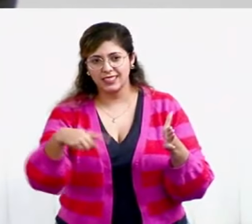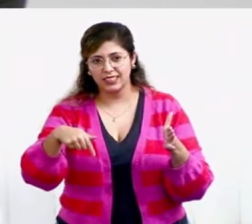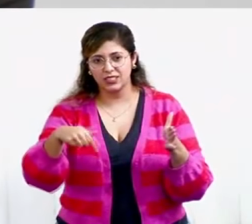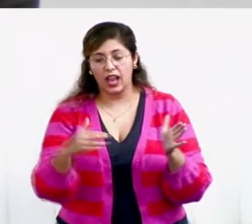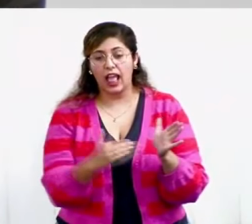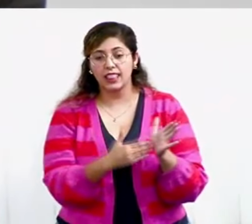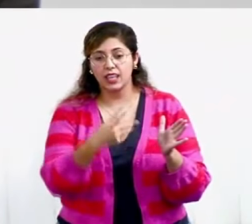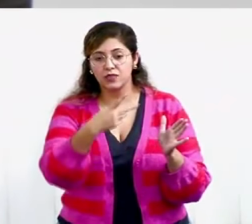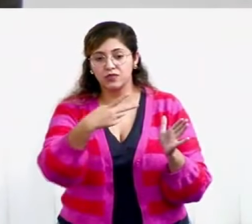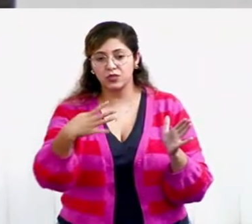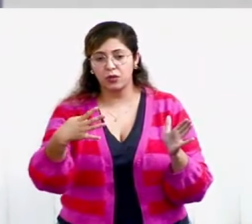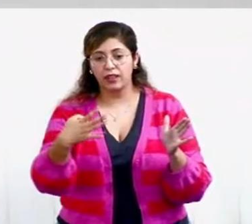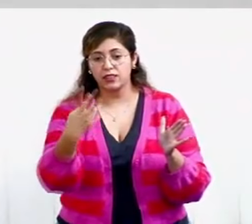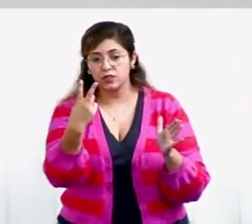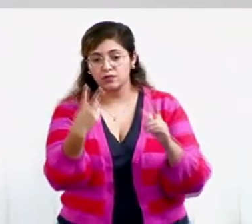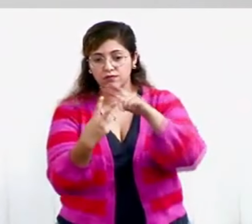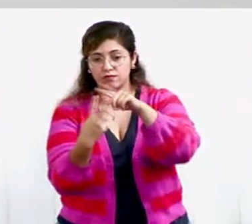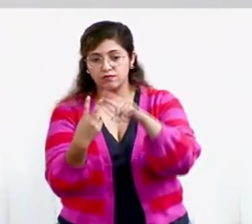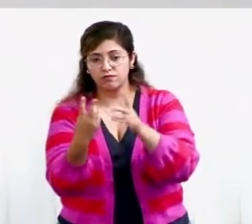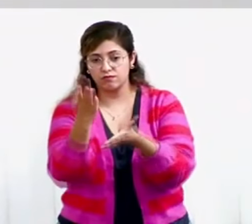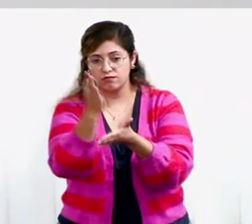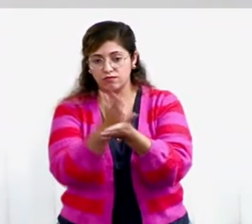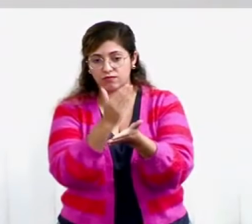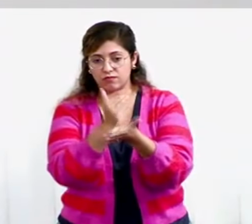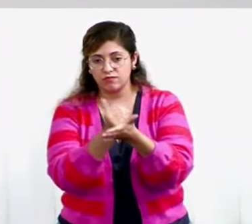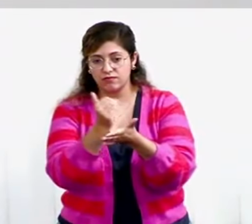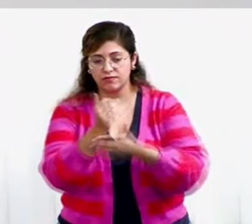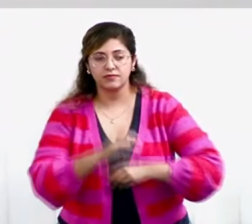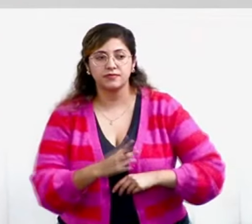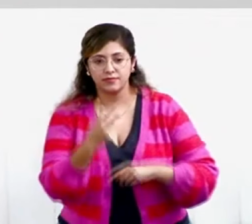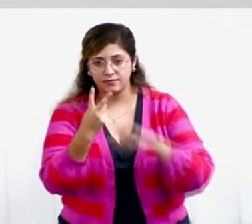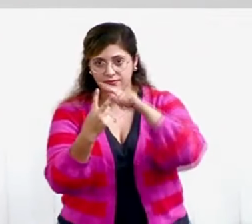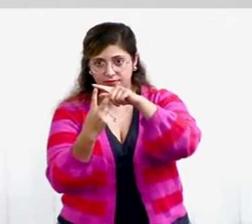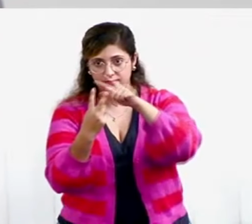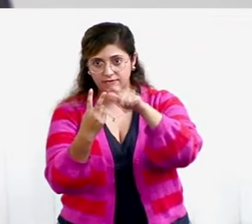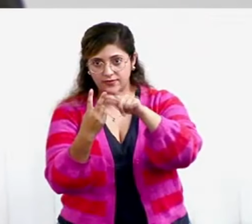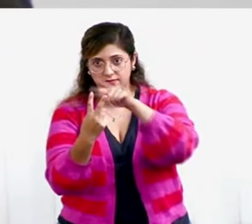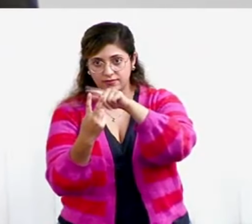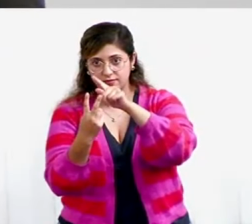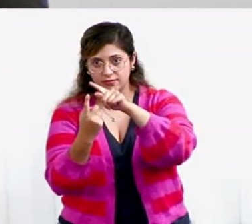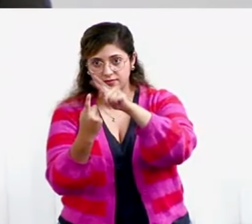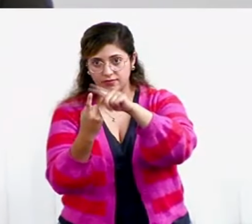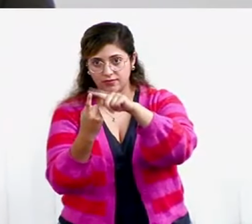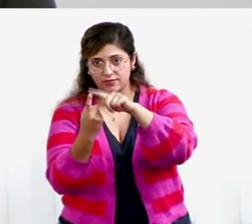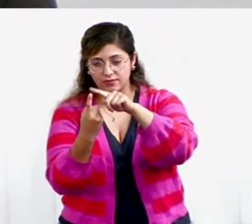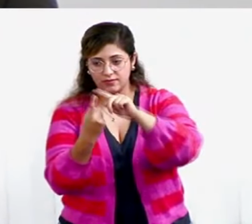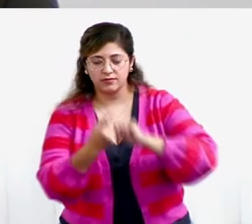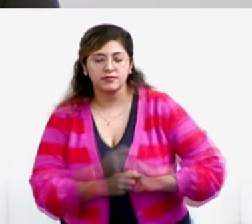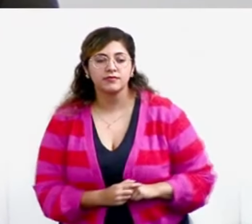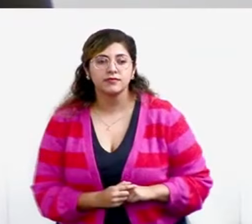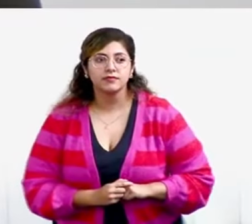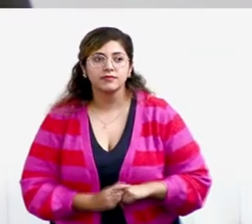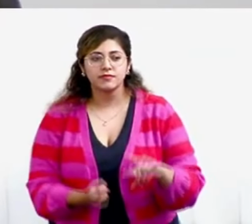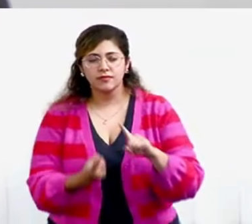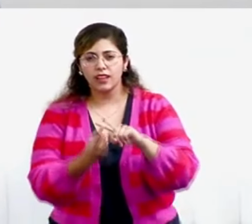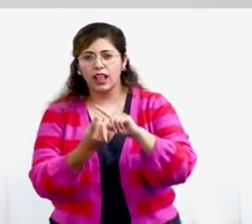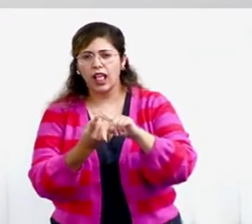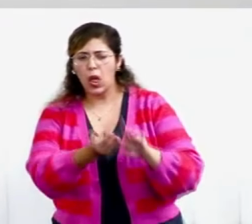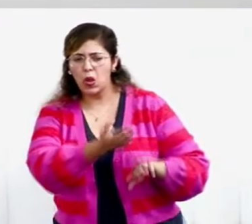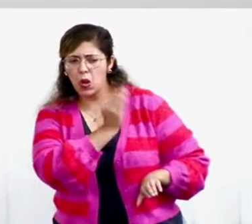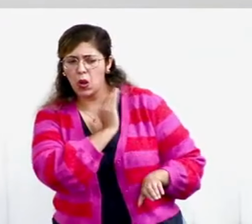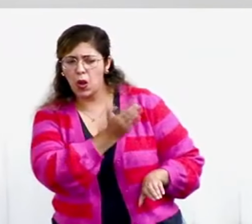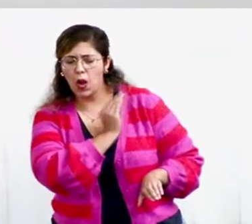partes, assim como segue o título do nosso sermão. A primeira parte, Paulo vai falar do